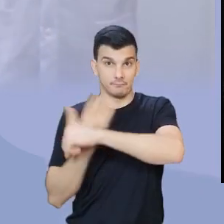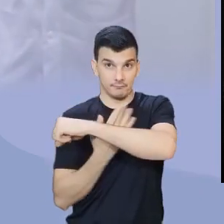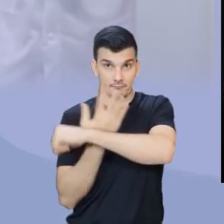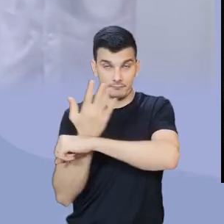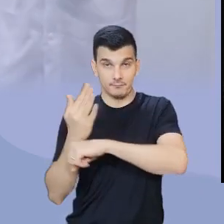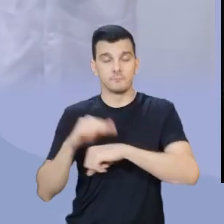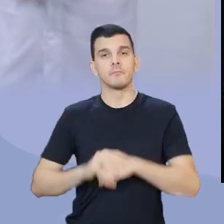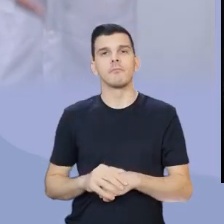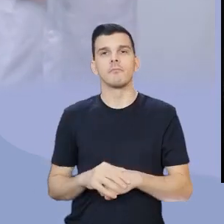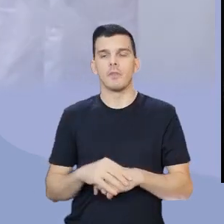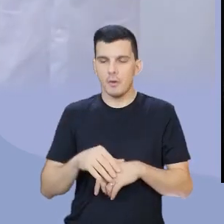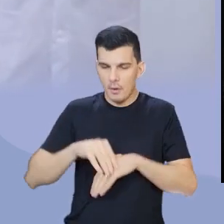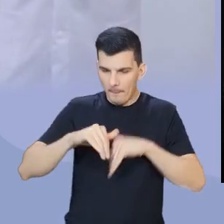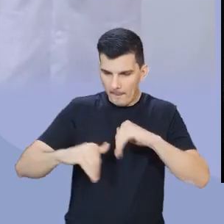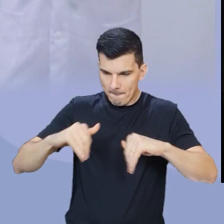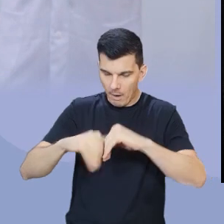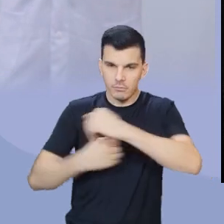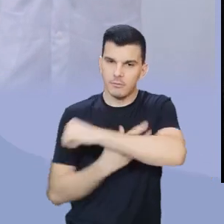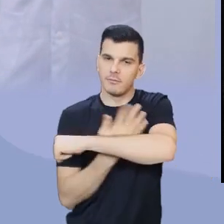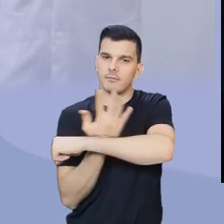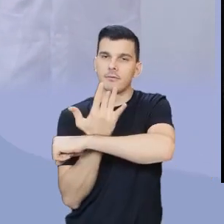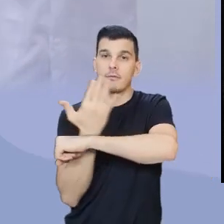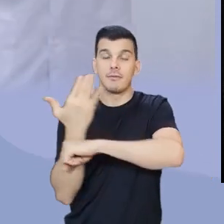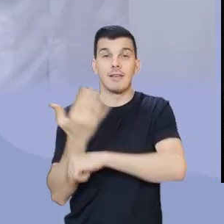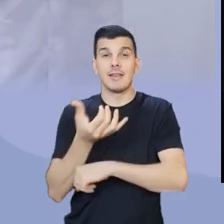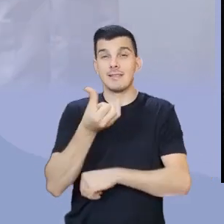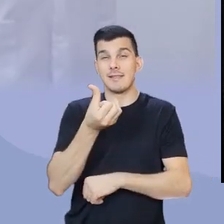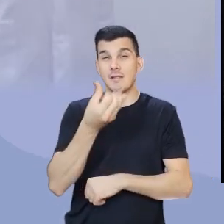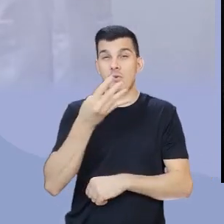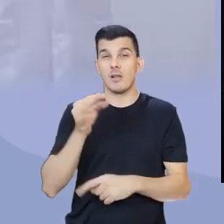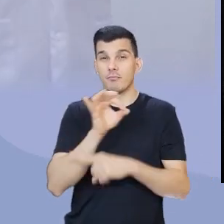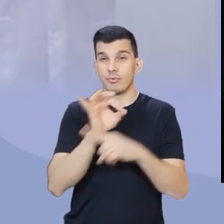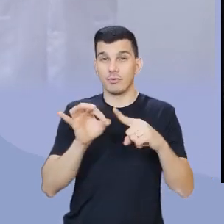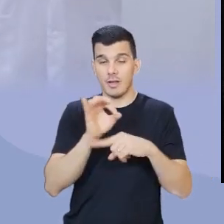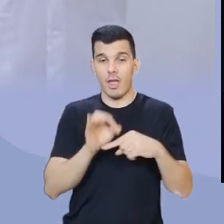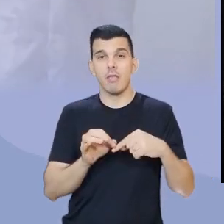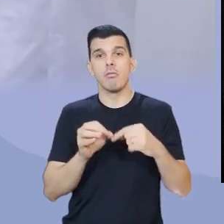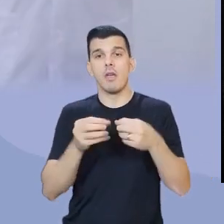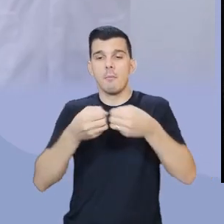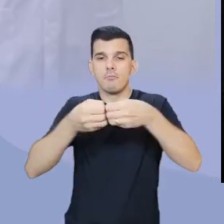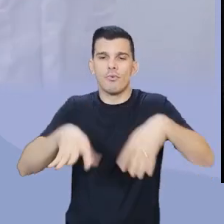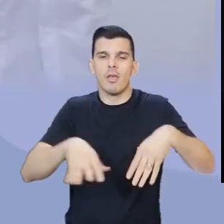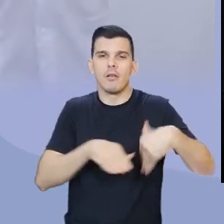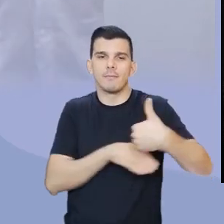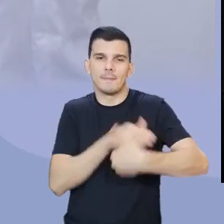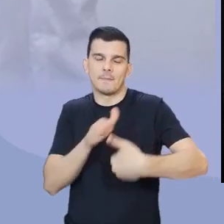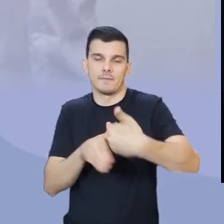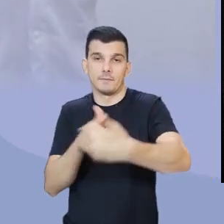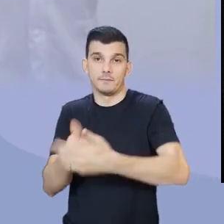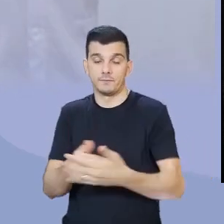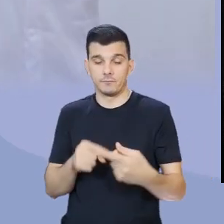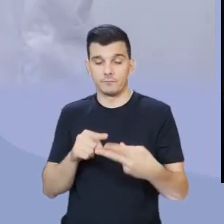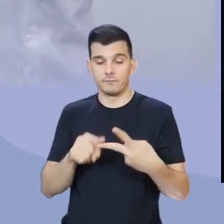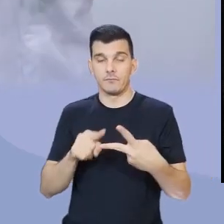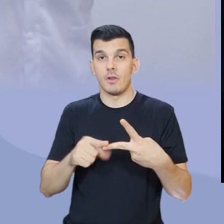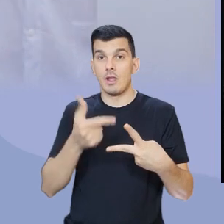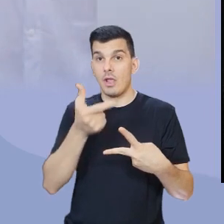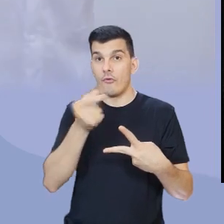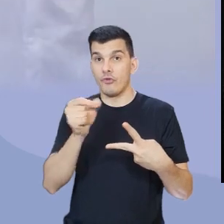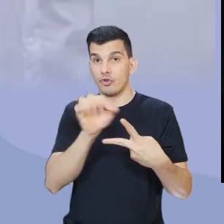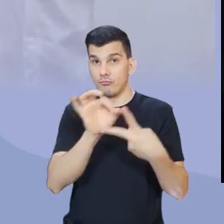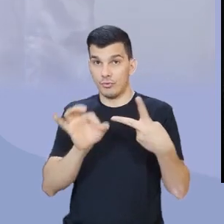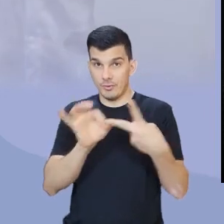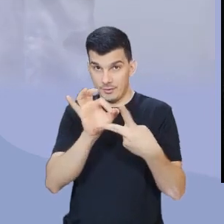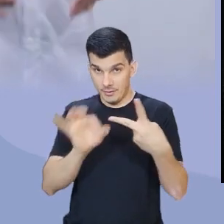que se planta, 64% são perdidos ao longo da cadeia produtiva. 20% aí dentro